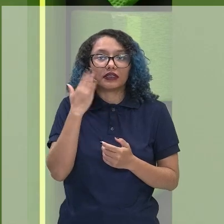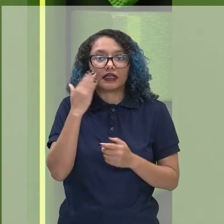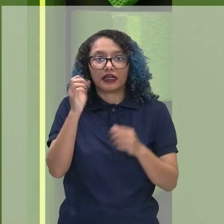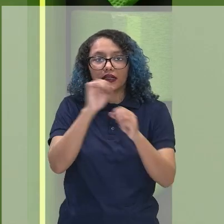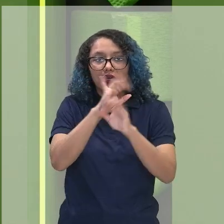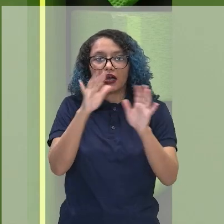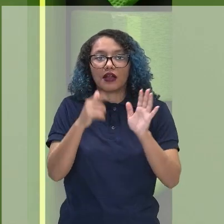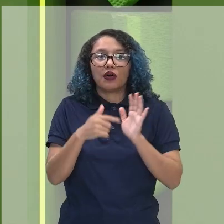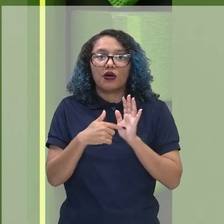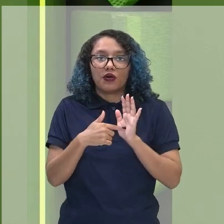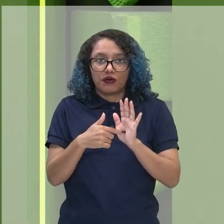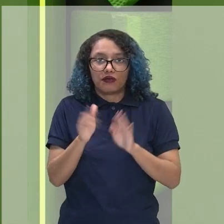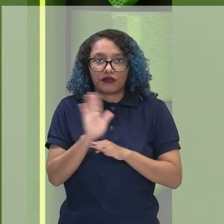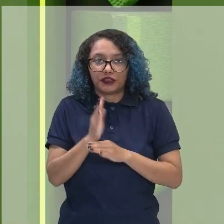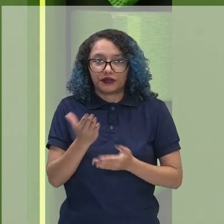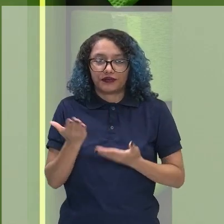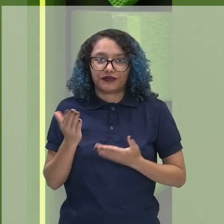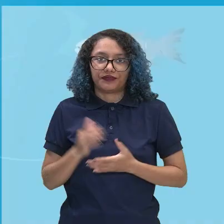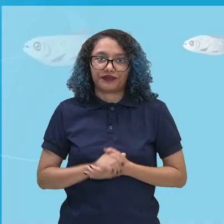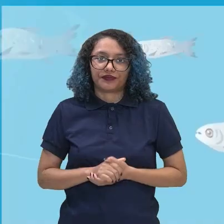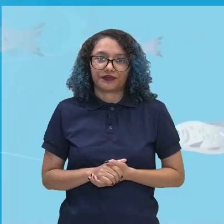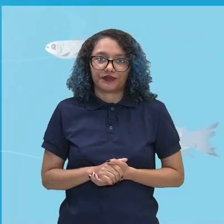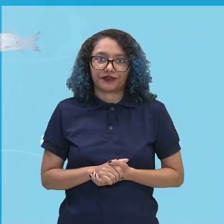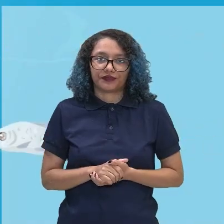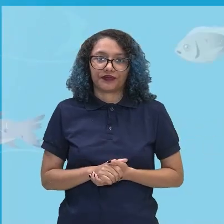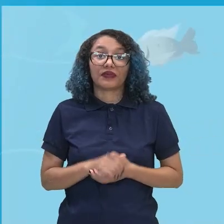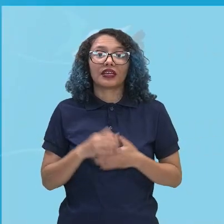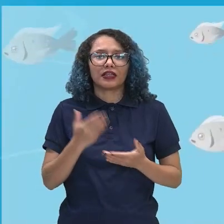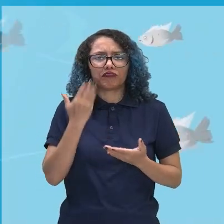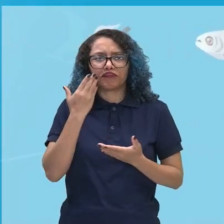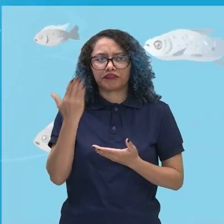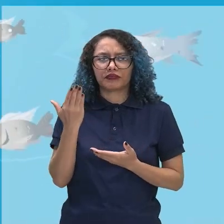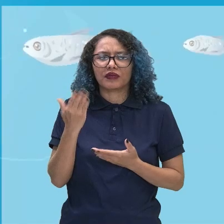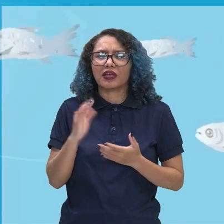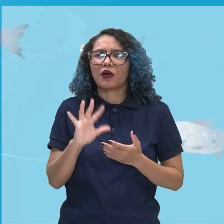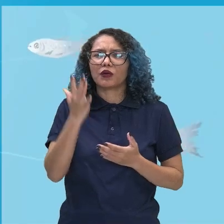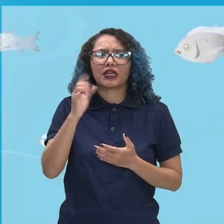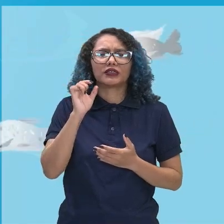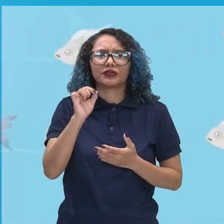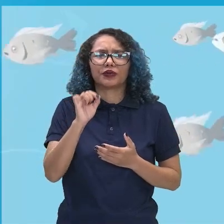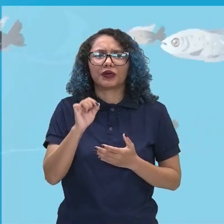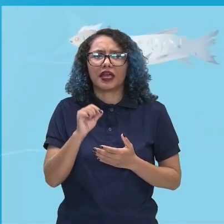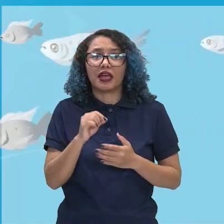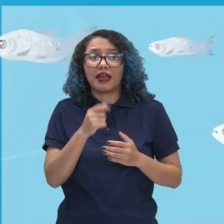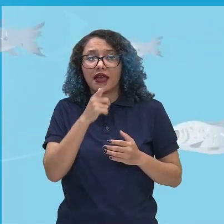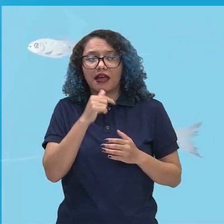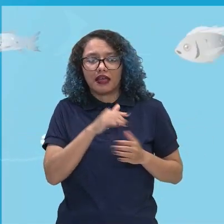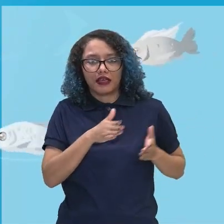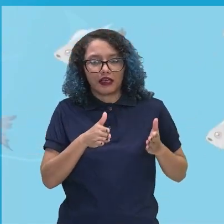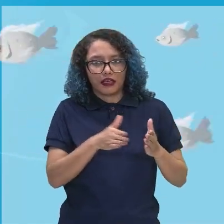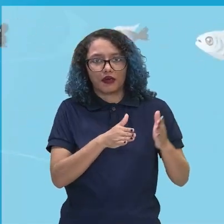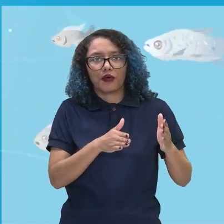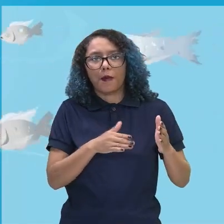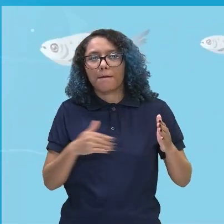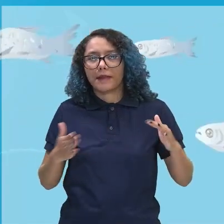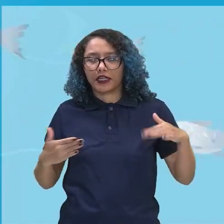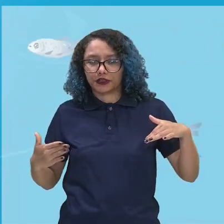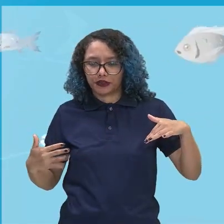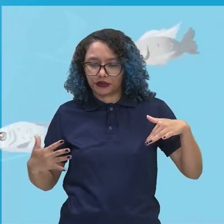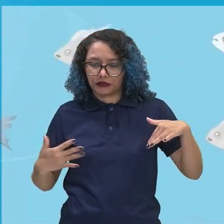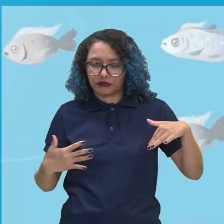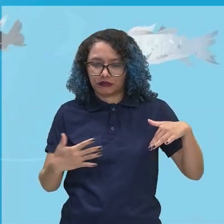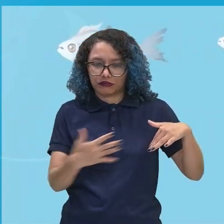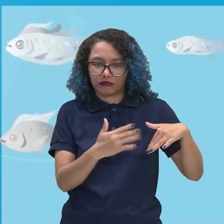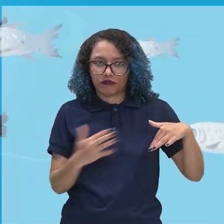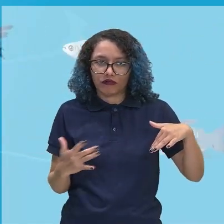gente vai ver aí um vídeo. Na piracema, muitos peixes sobem um rio para escolherem um bom local de